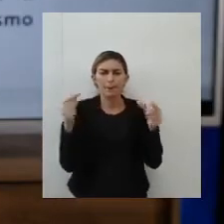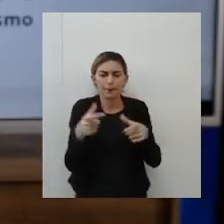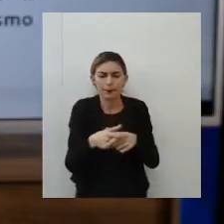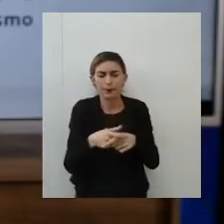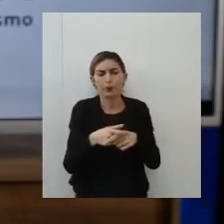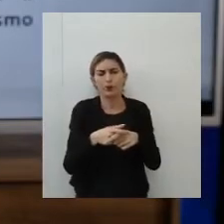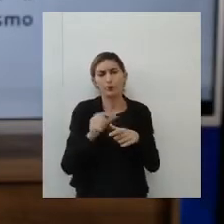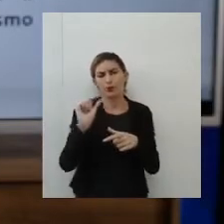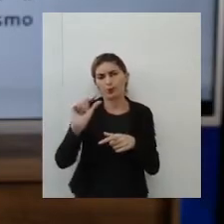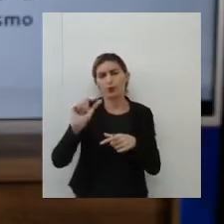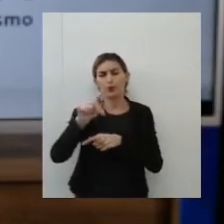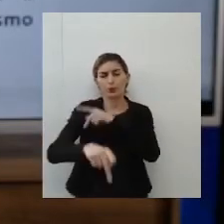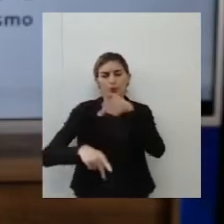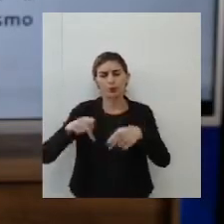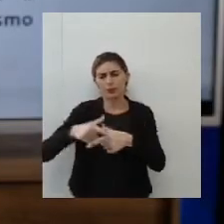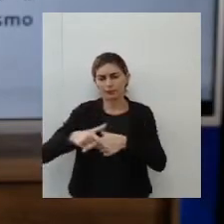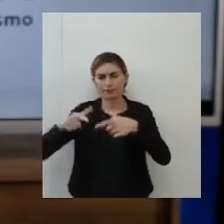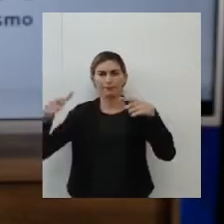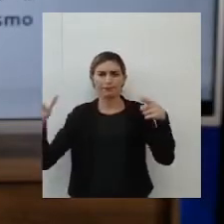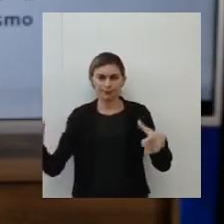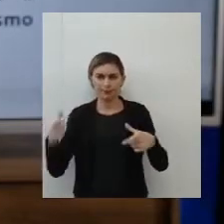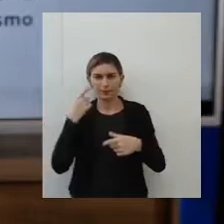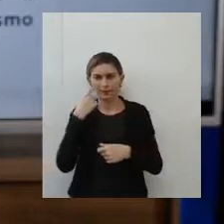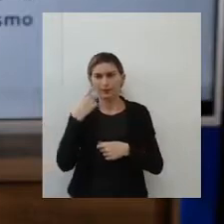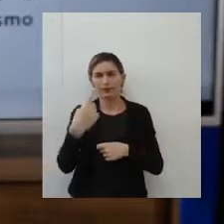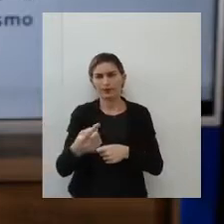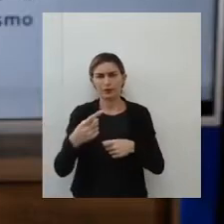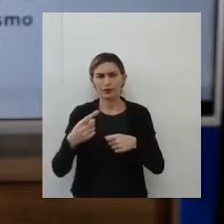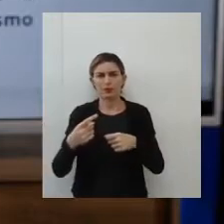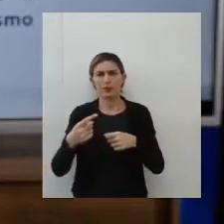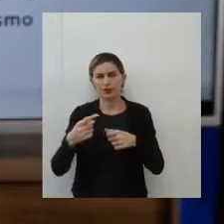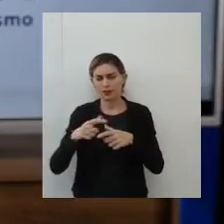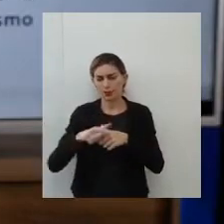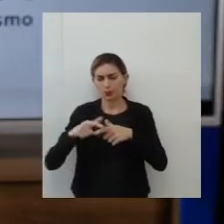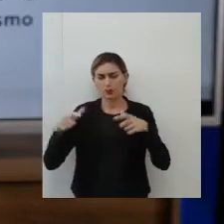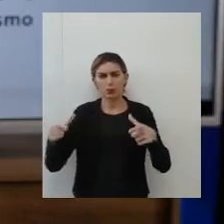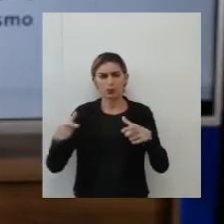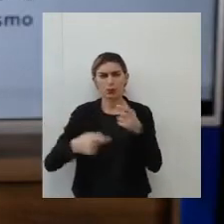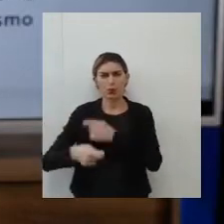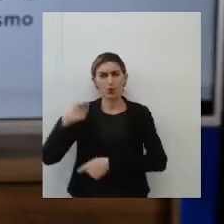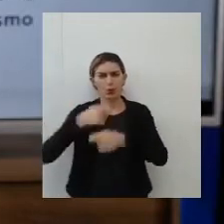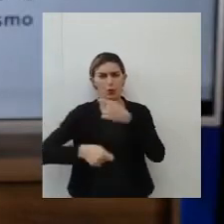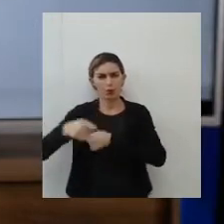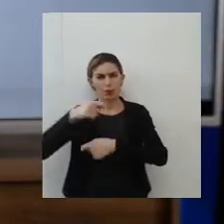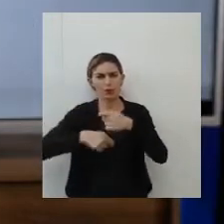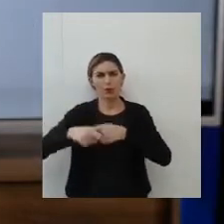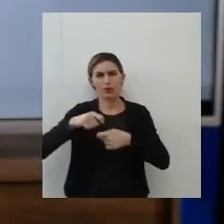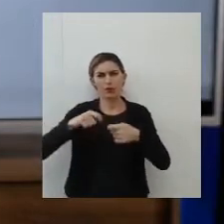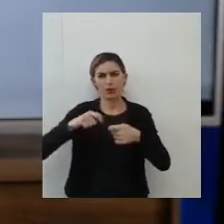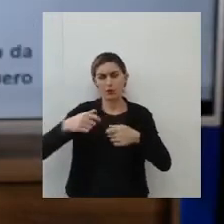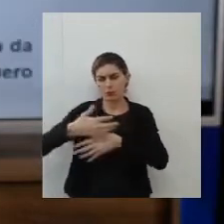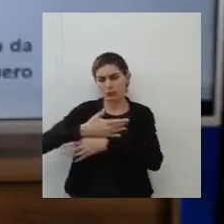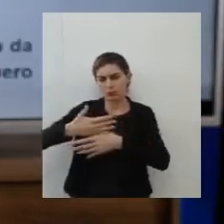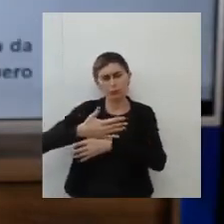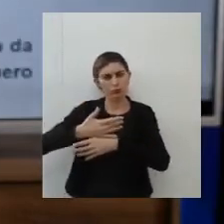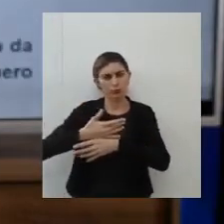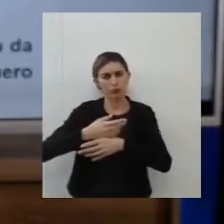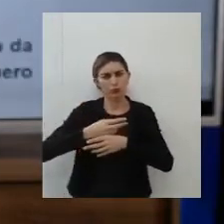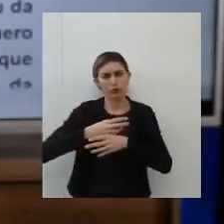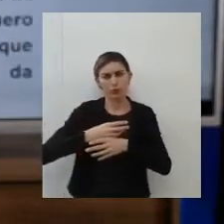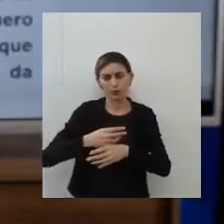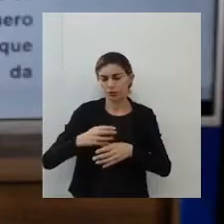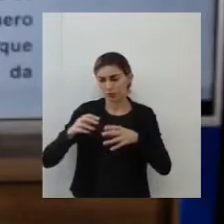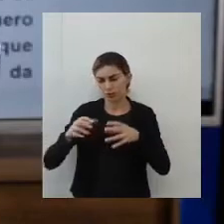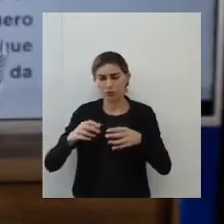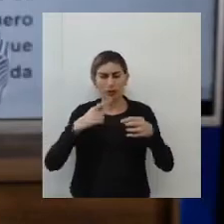da população, devido ao renascimento, como você já citou aí, o renascimento comercial e o renascimento urbano, saíram